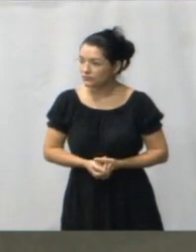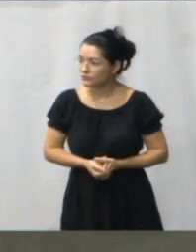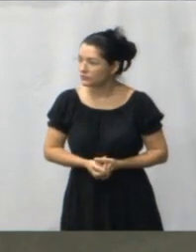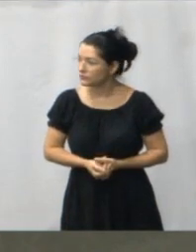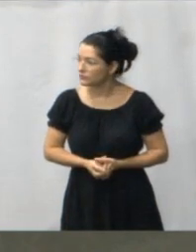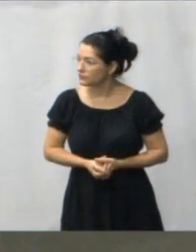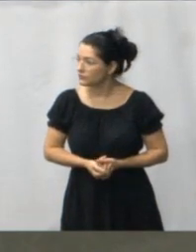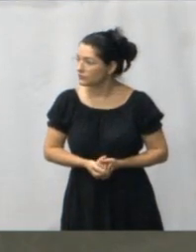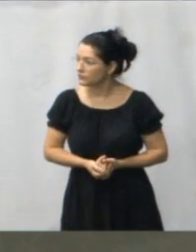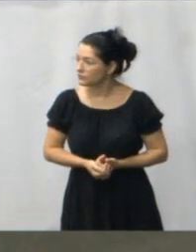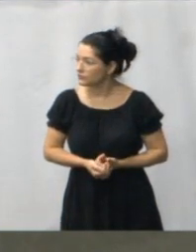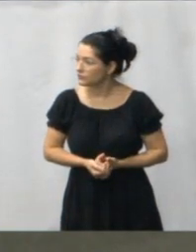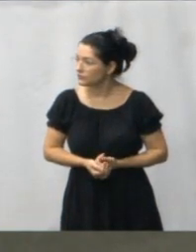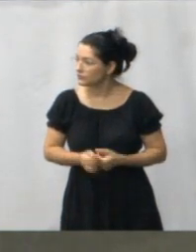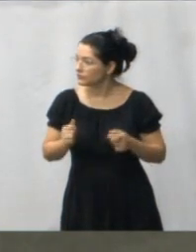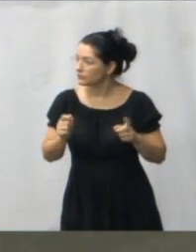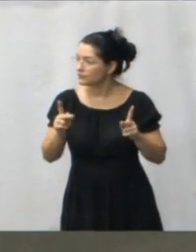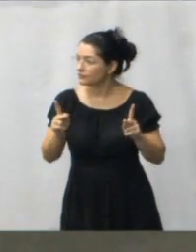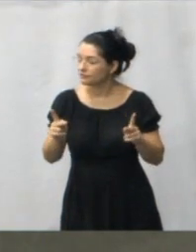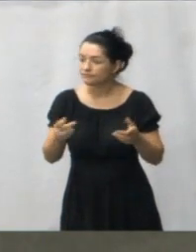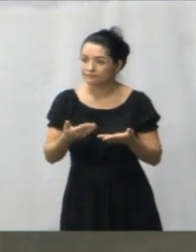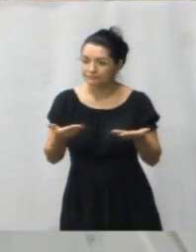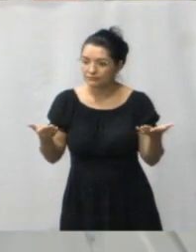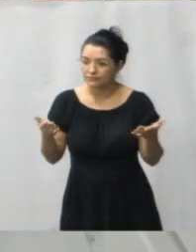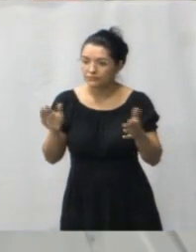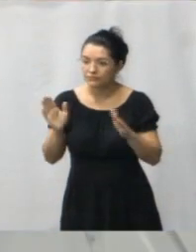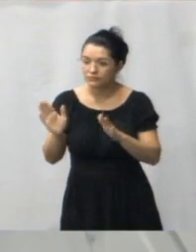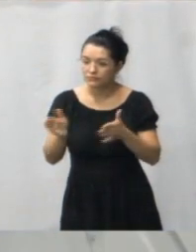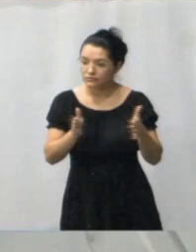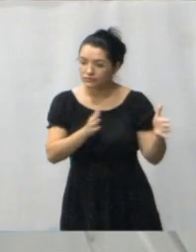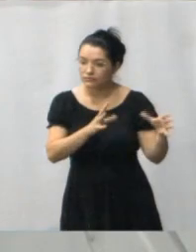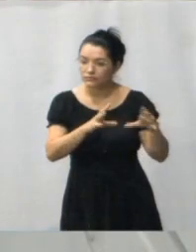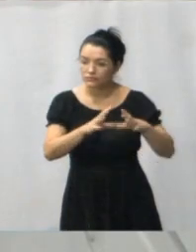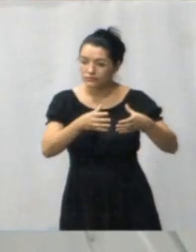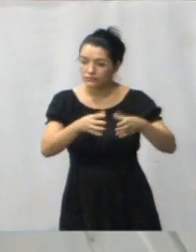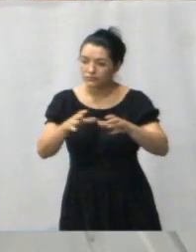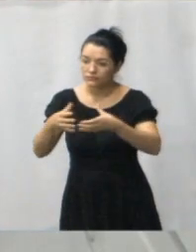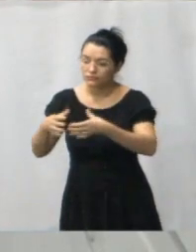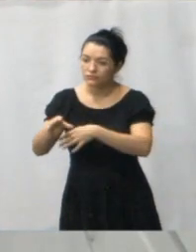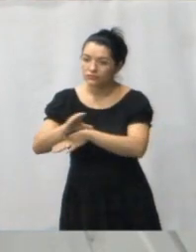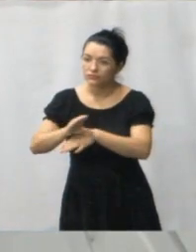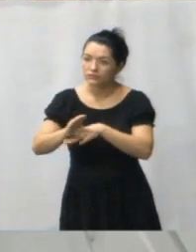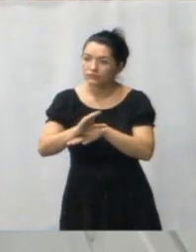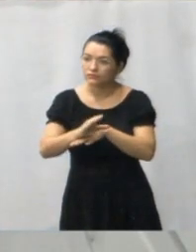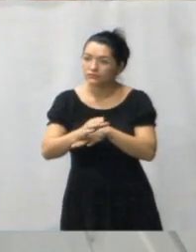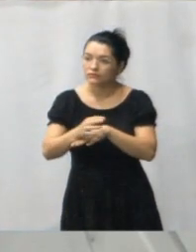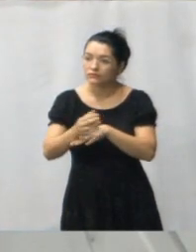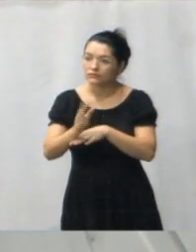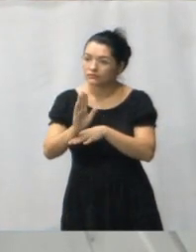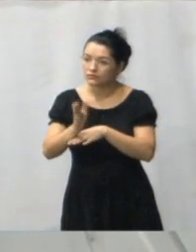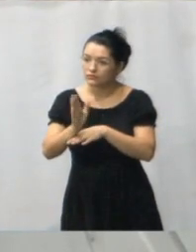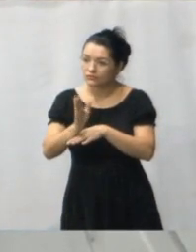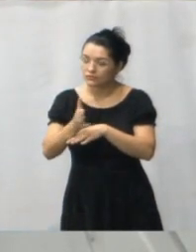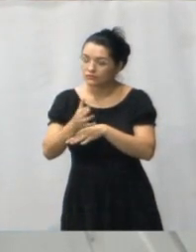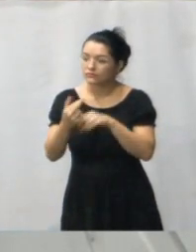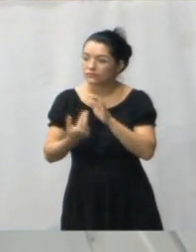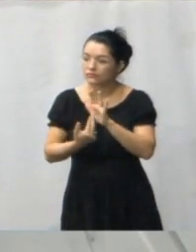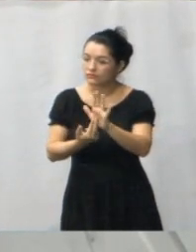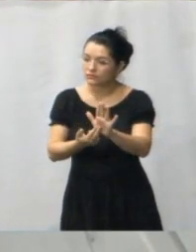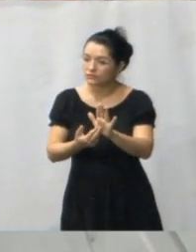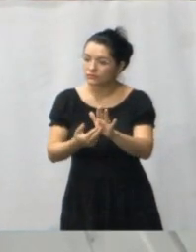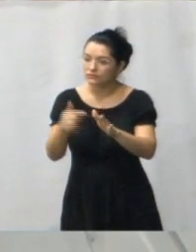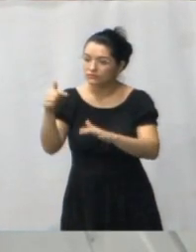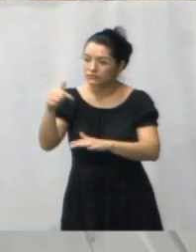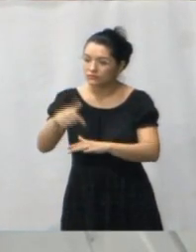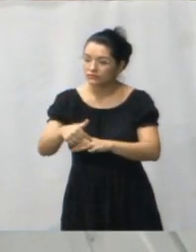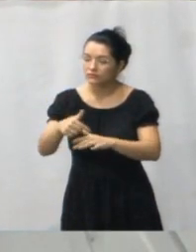Ok. Tramitar na única comissão... pela qual passa, que é a comissão representativa nesse período de recesso,